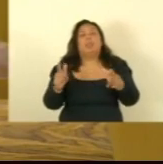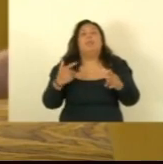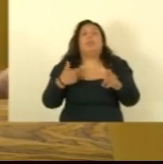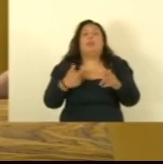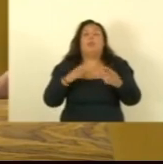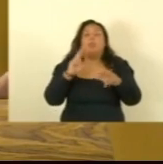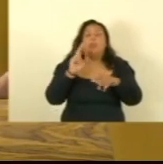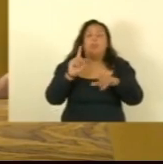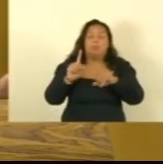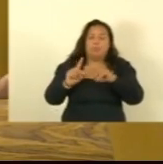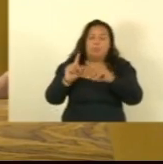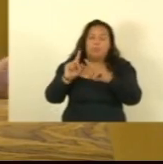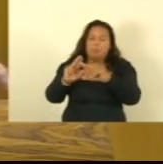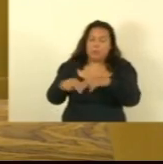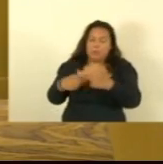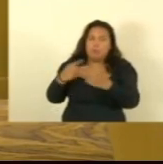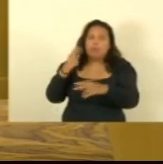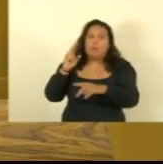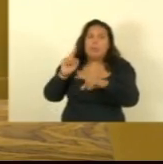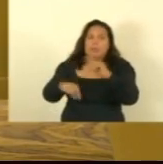desse material do calçamento,